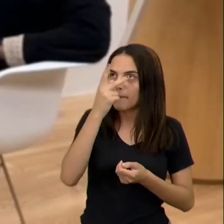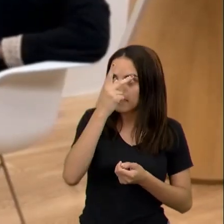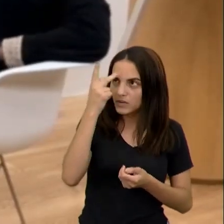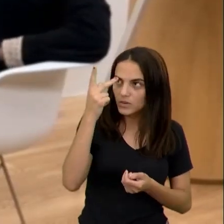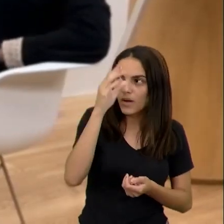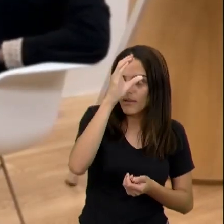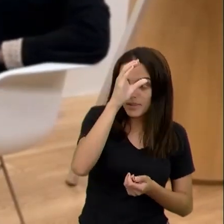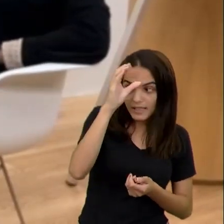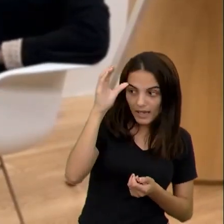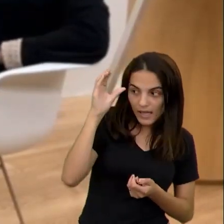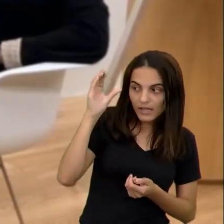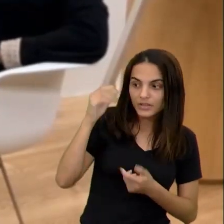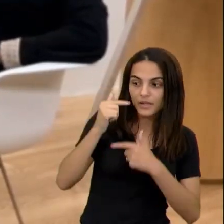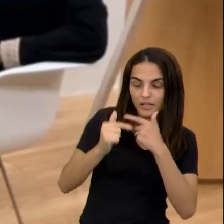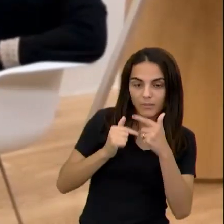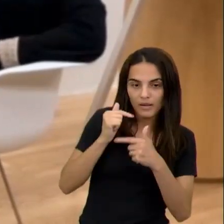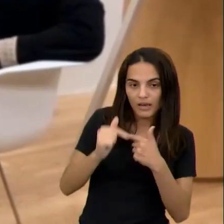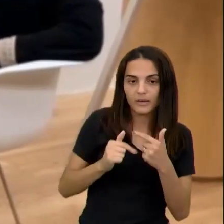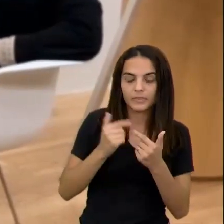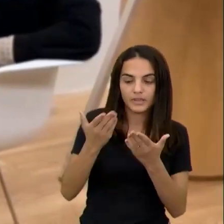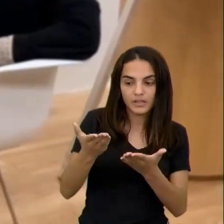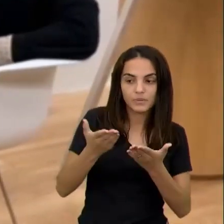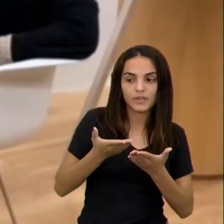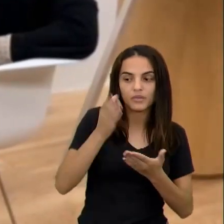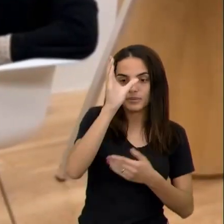certo? Ok.